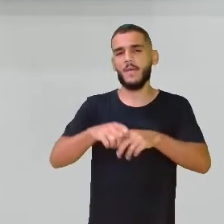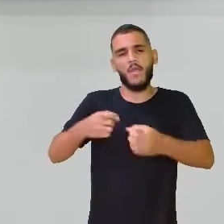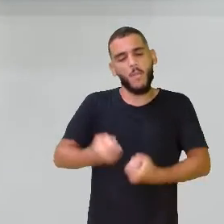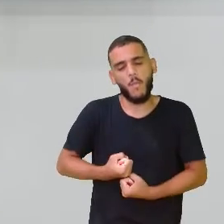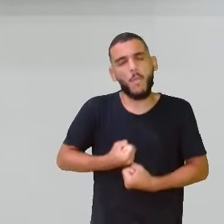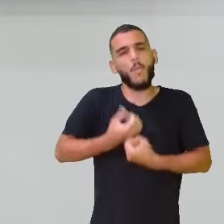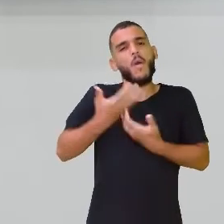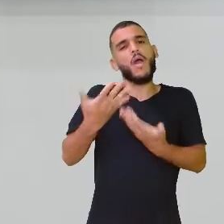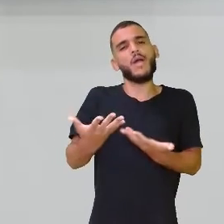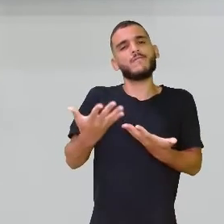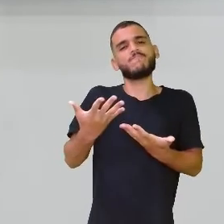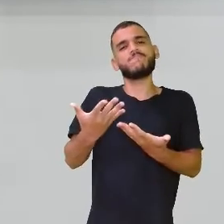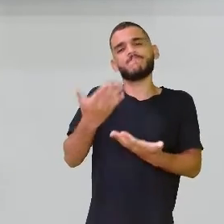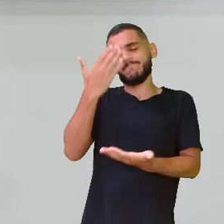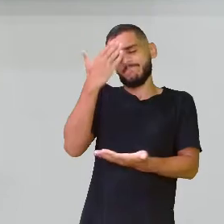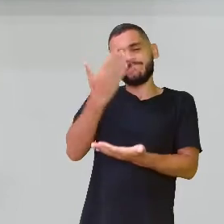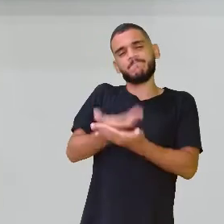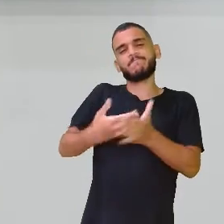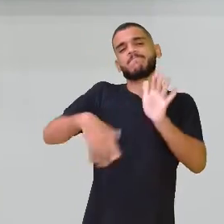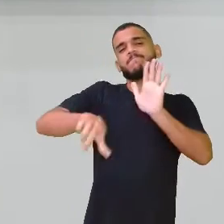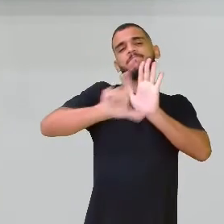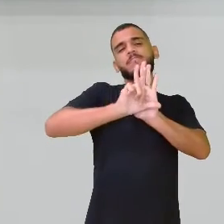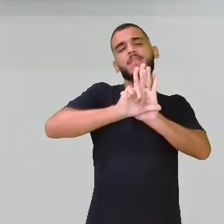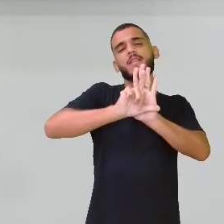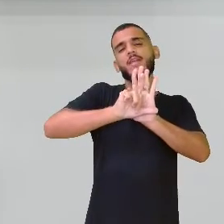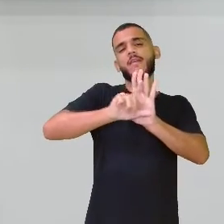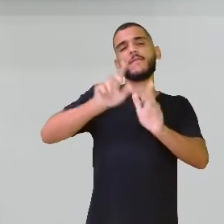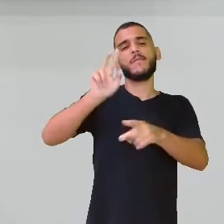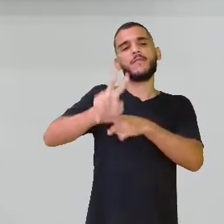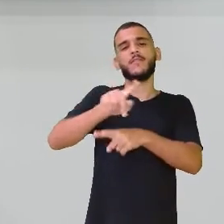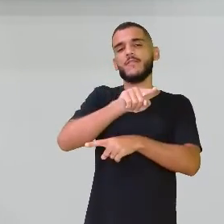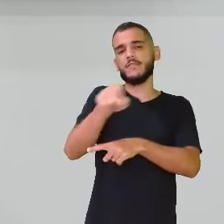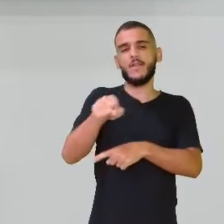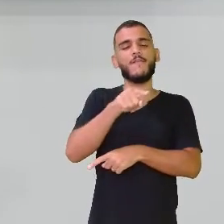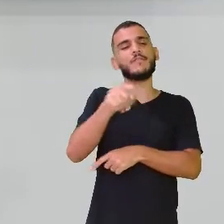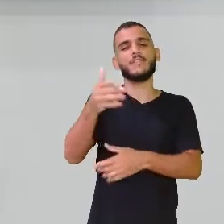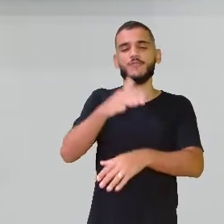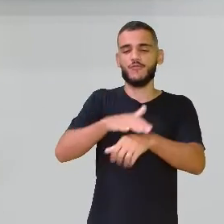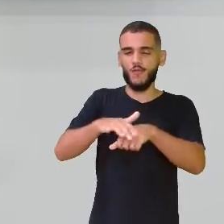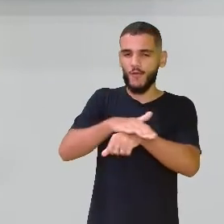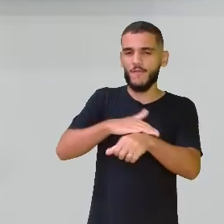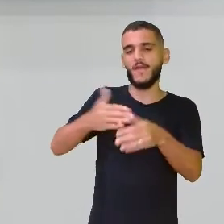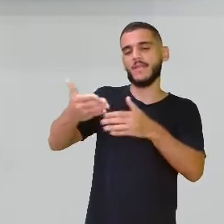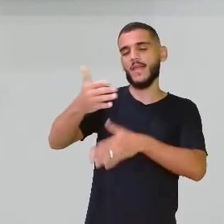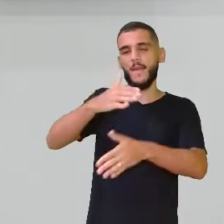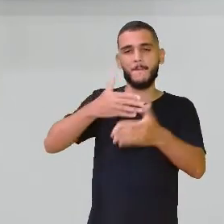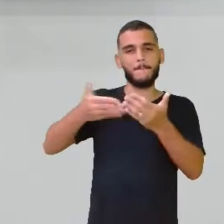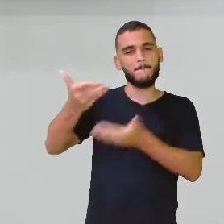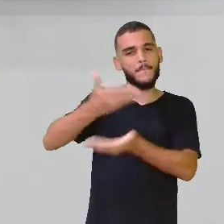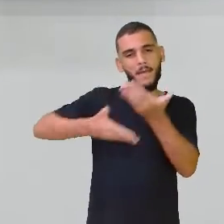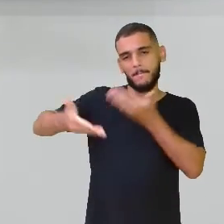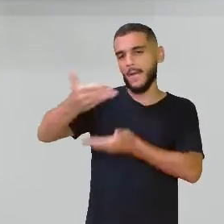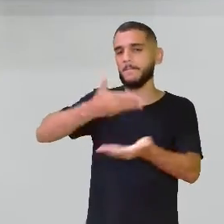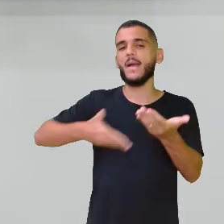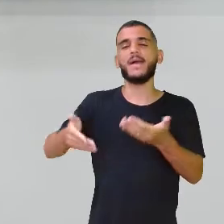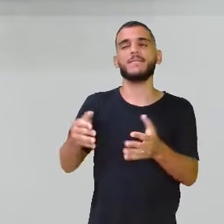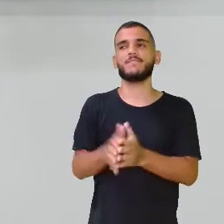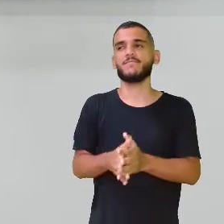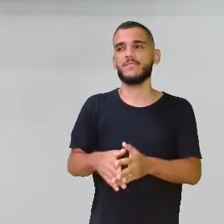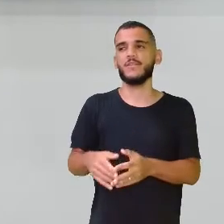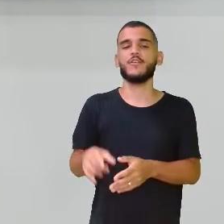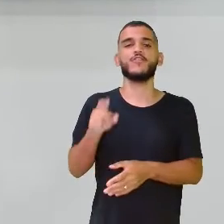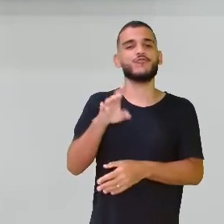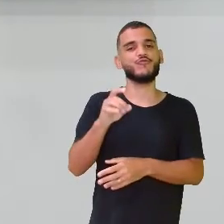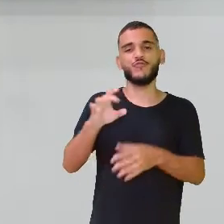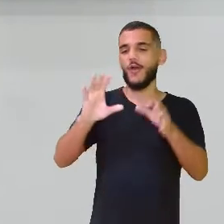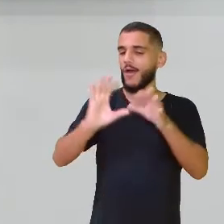manifestações, as concretudes dessa lei ao seu redor? Tudo isso eu quero que vocês conversem aí, tá bom? Eu estou dando pano